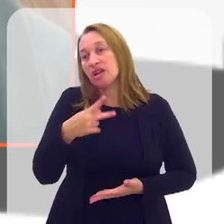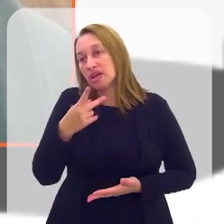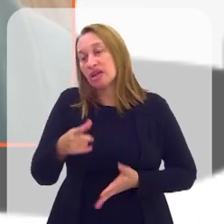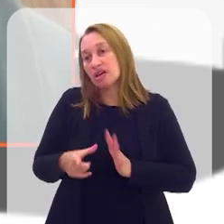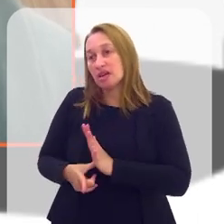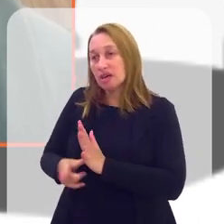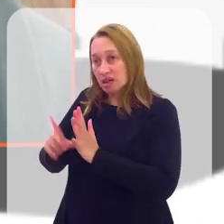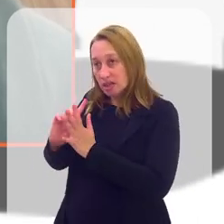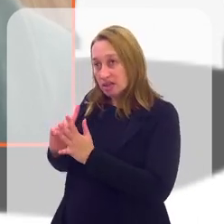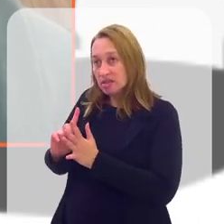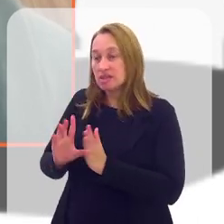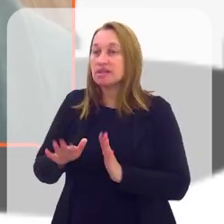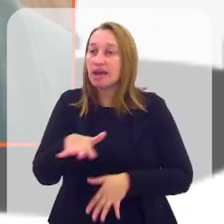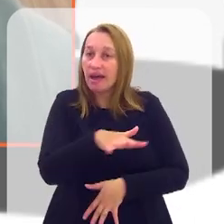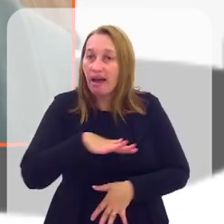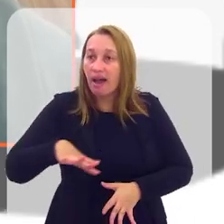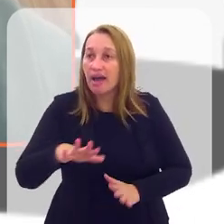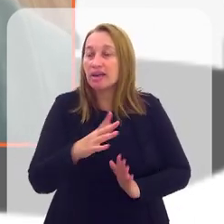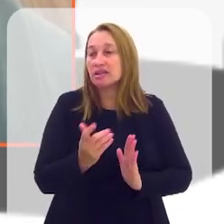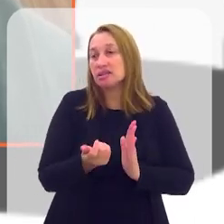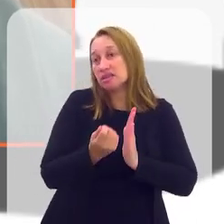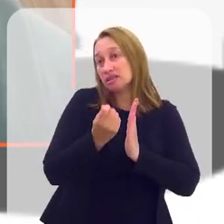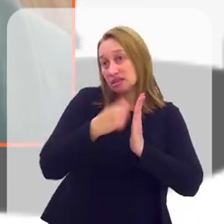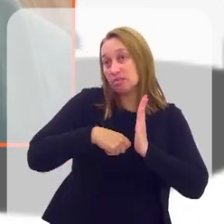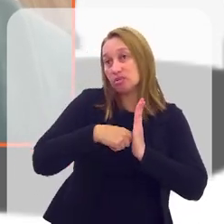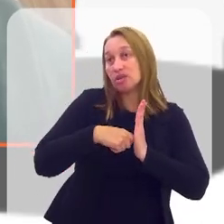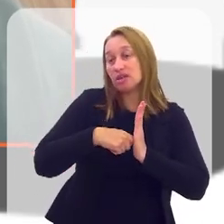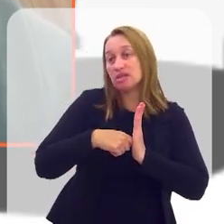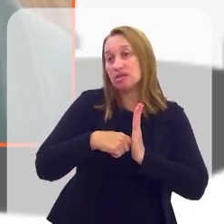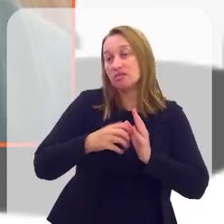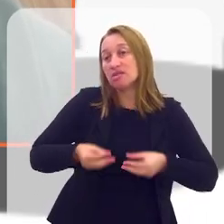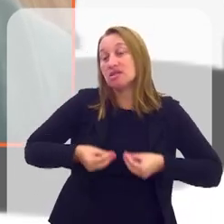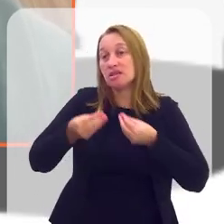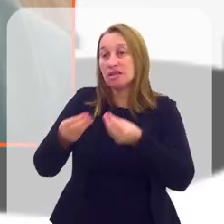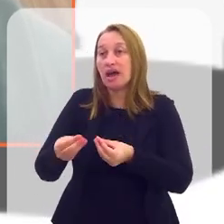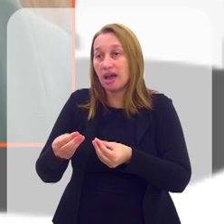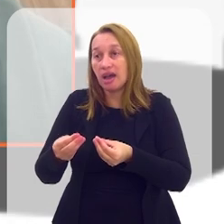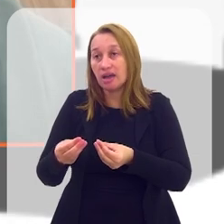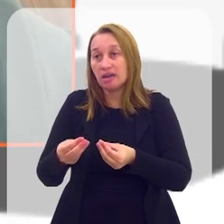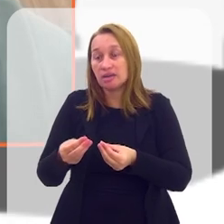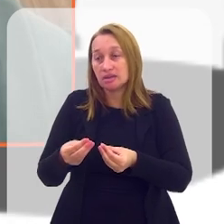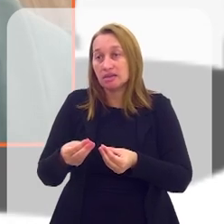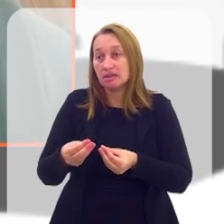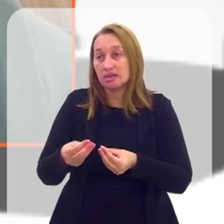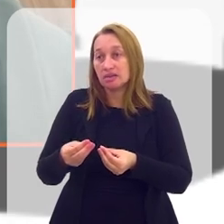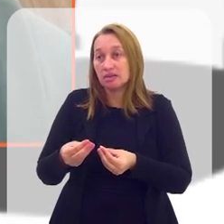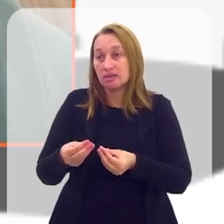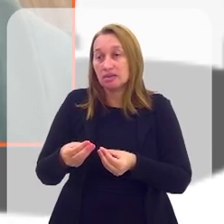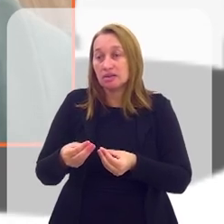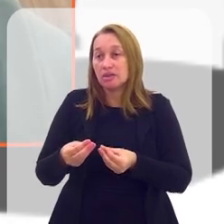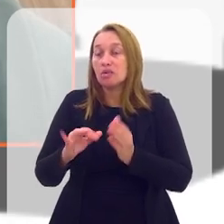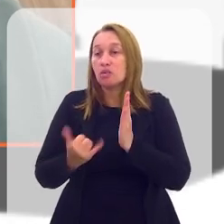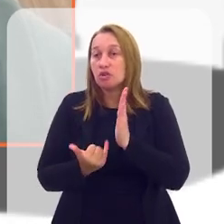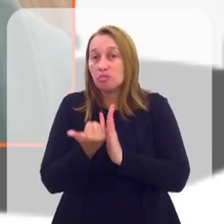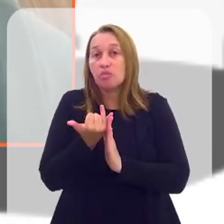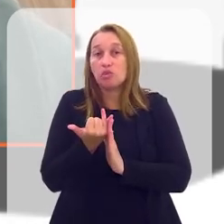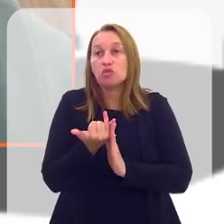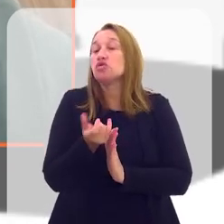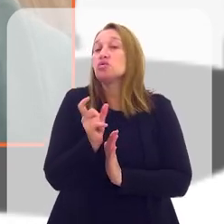dito, na seara tributária. Você dá como benefício a progressividade do